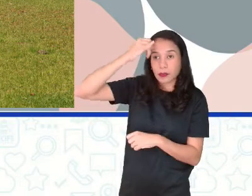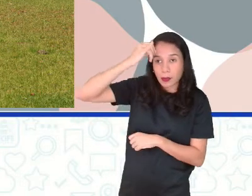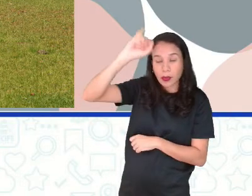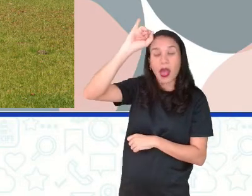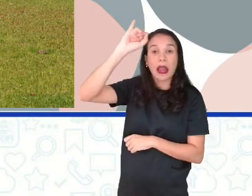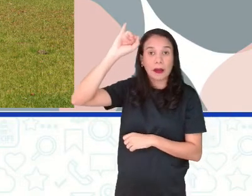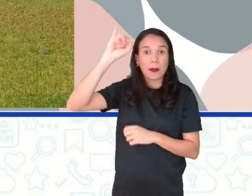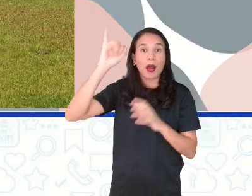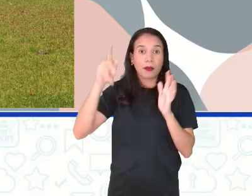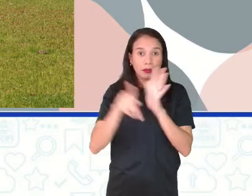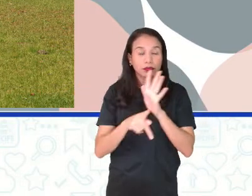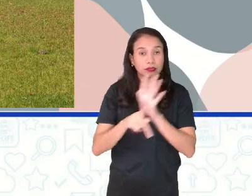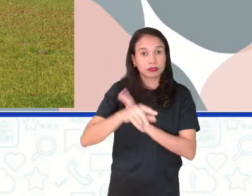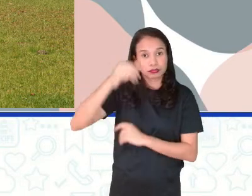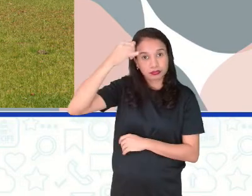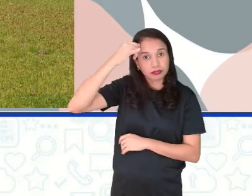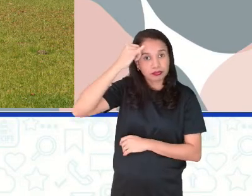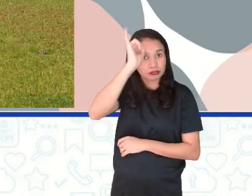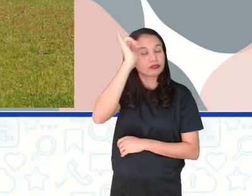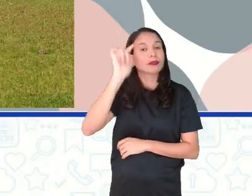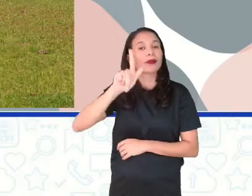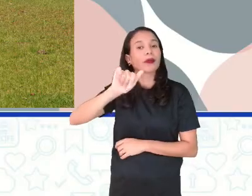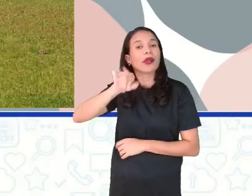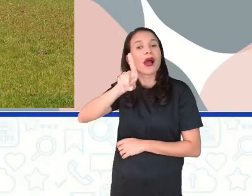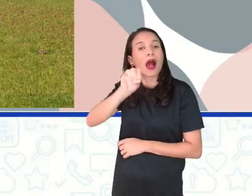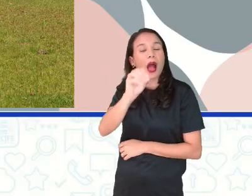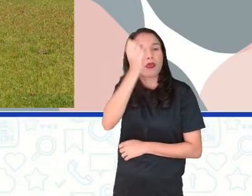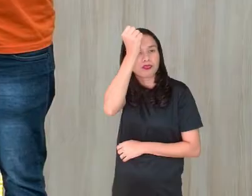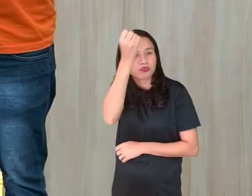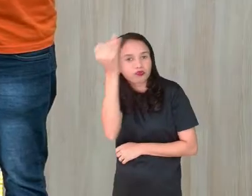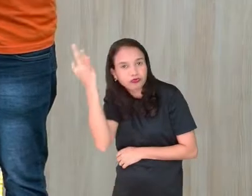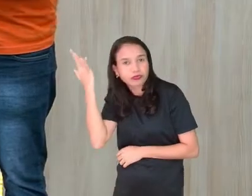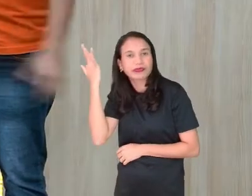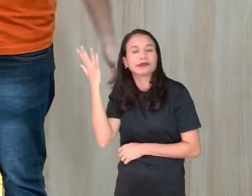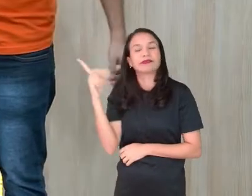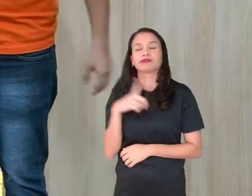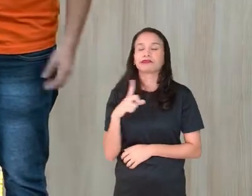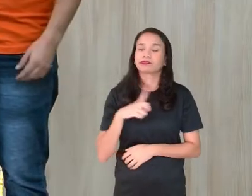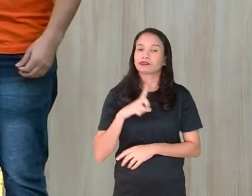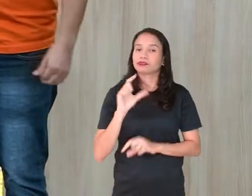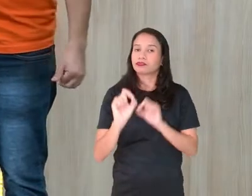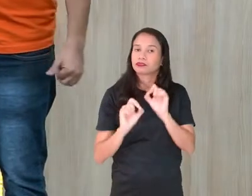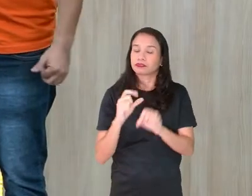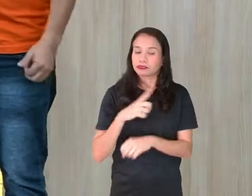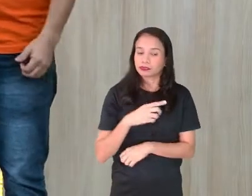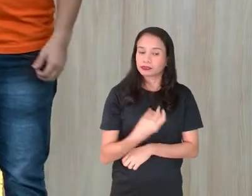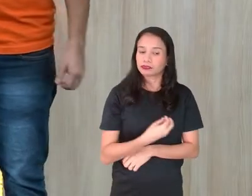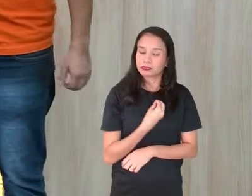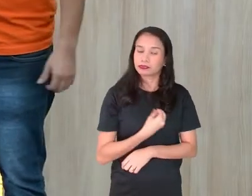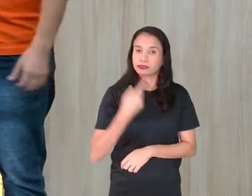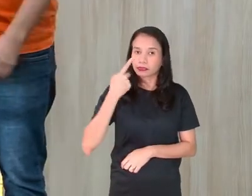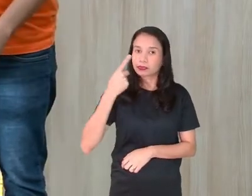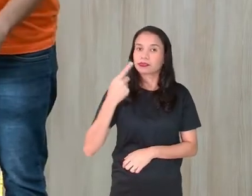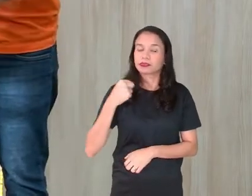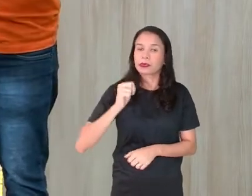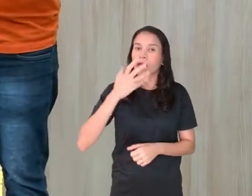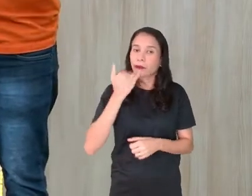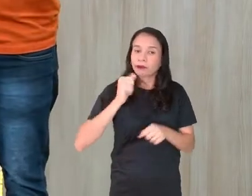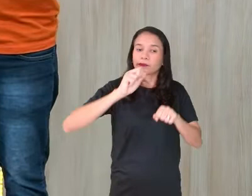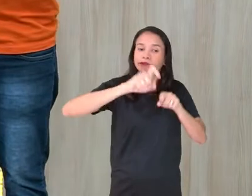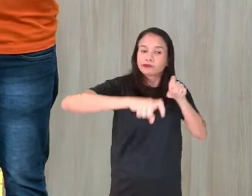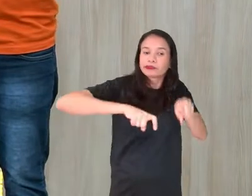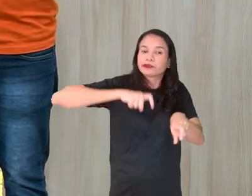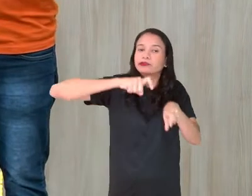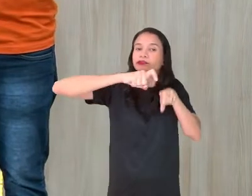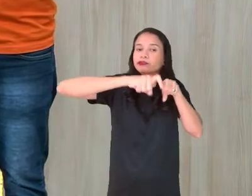ter aí algumas cabeças de gado, né? Alguns bovinos que vão estar pastando ali. Por quê? Porque